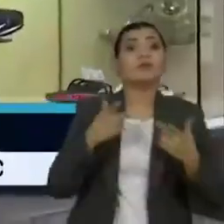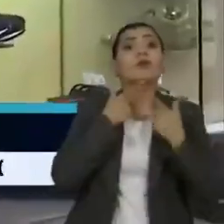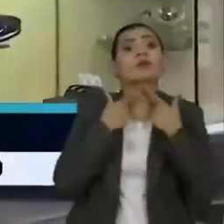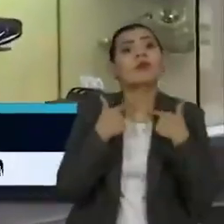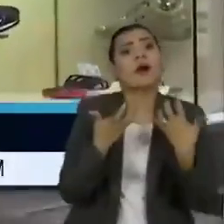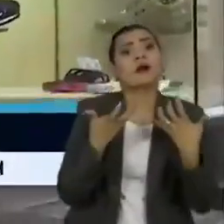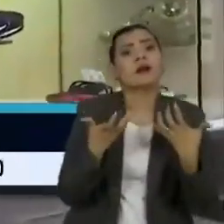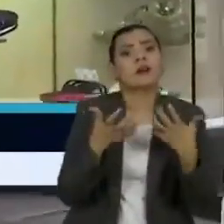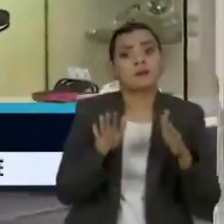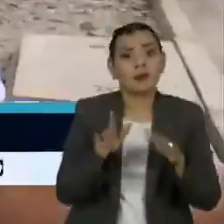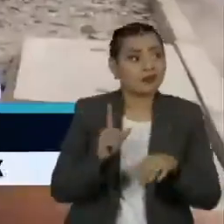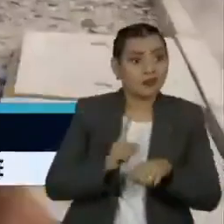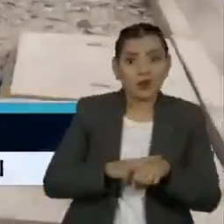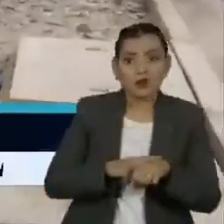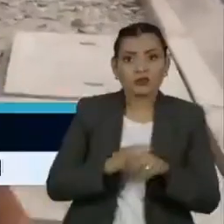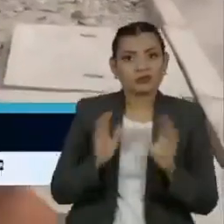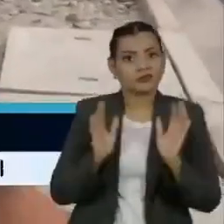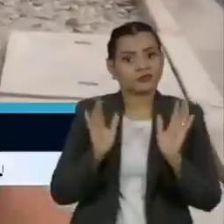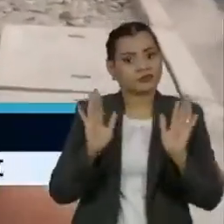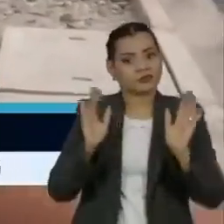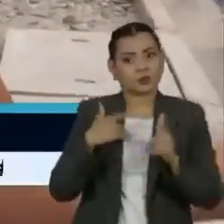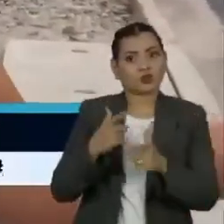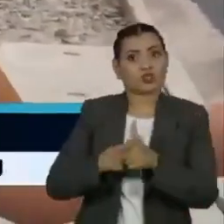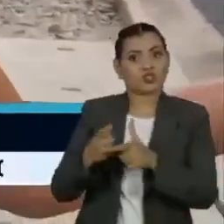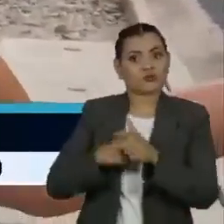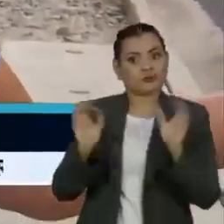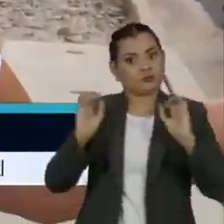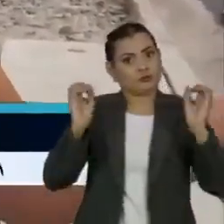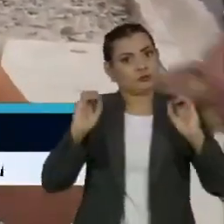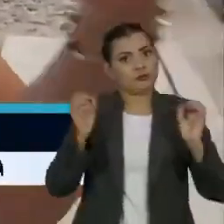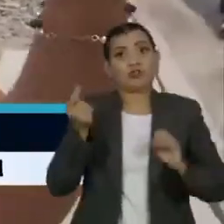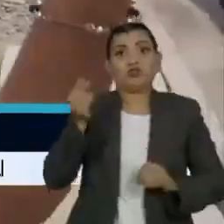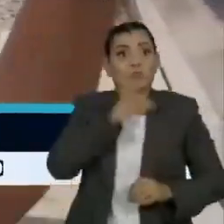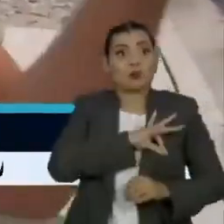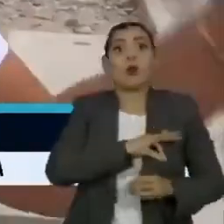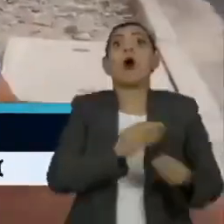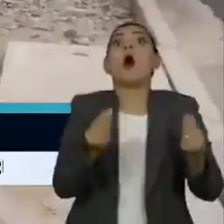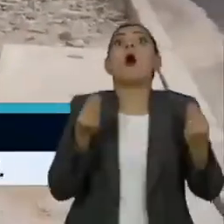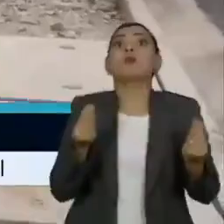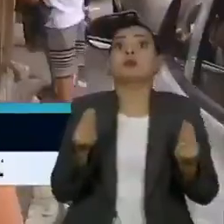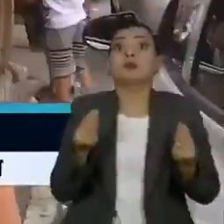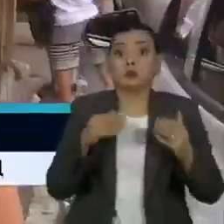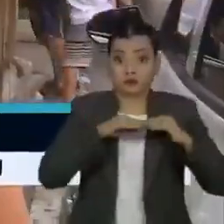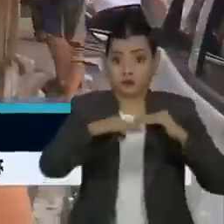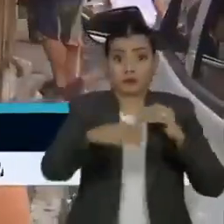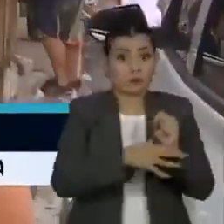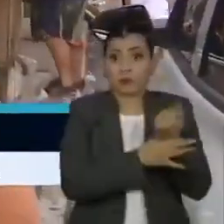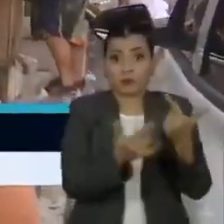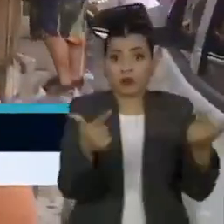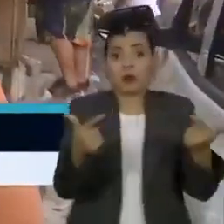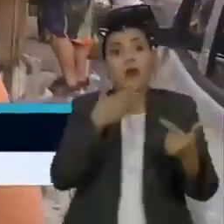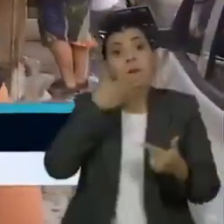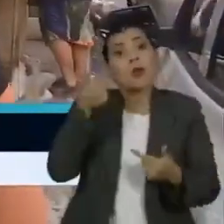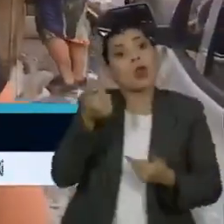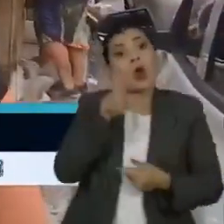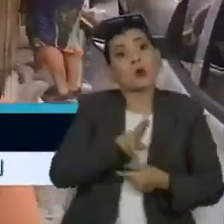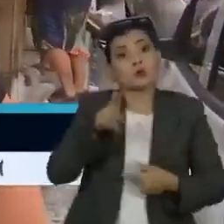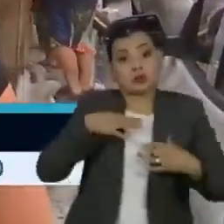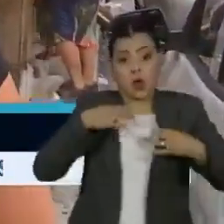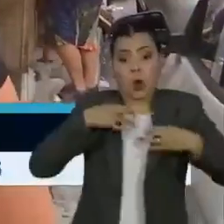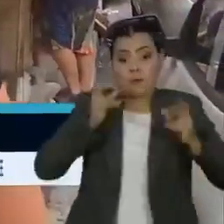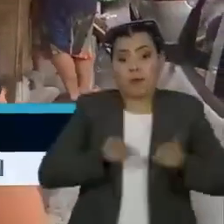falta, mas na hora H... Não dá para fazer dívida sem ter o que ganhar, renda fixa, né? É melhor ficar com os anos que